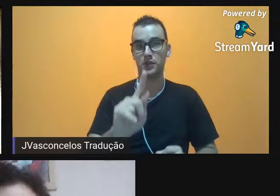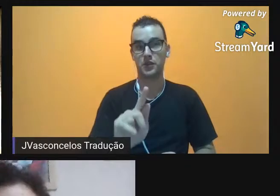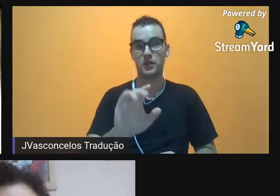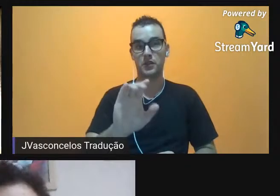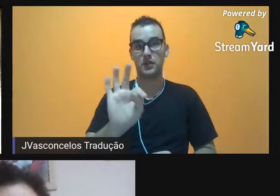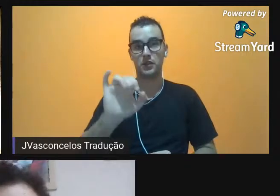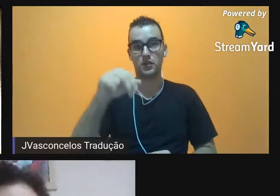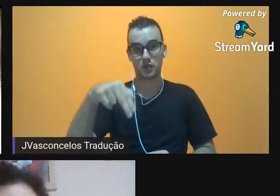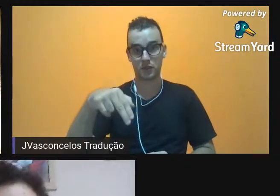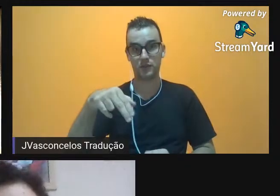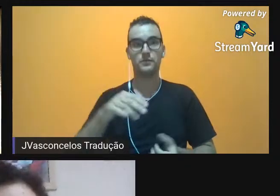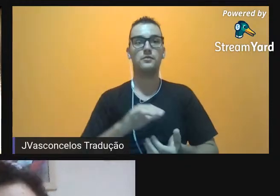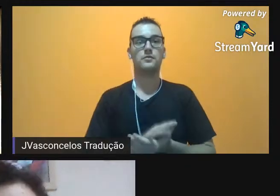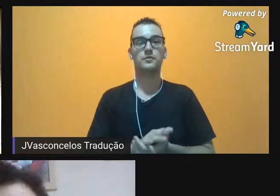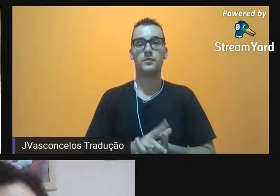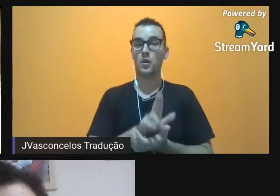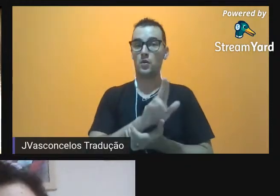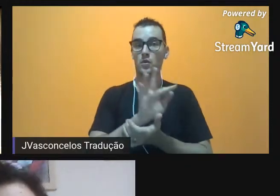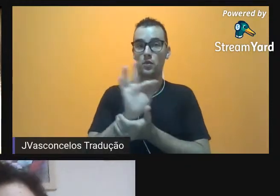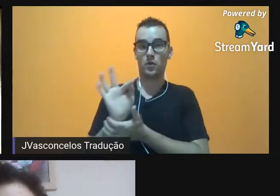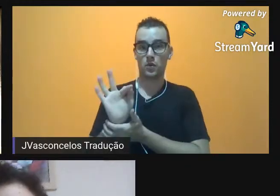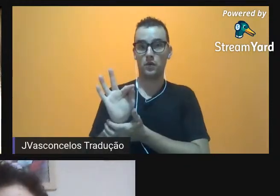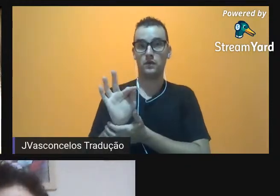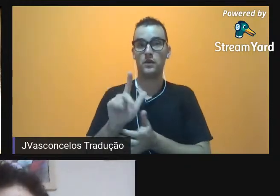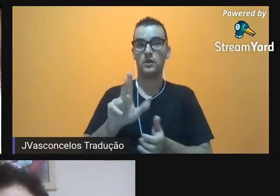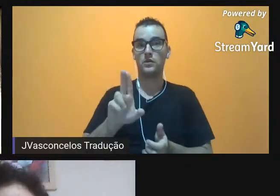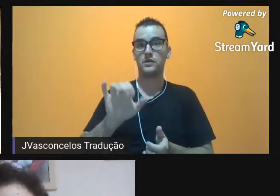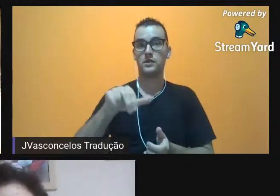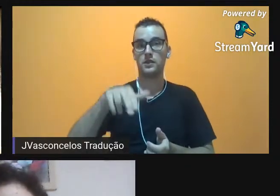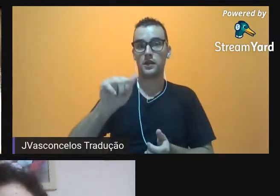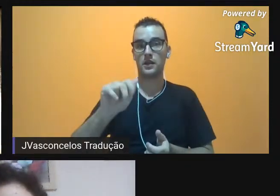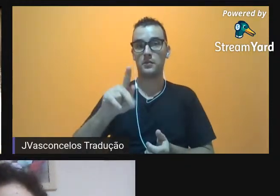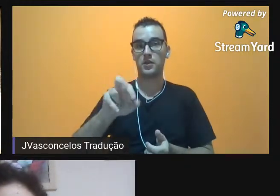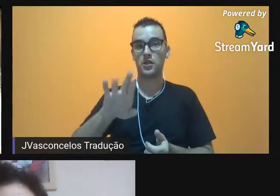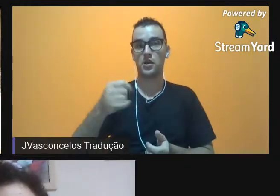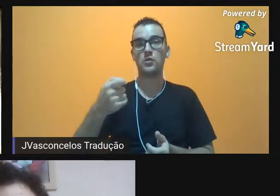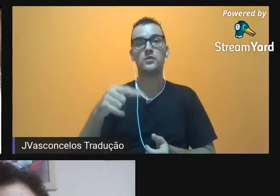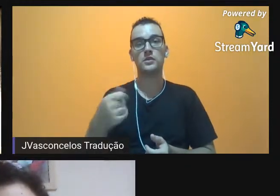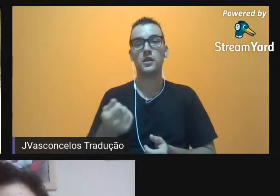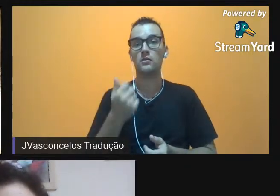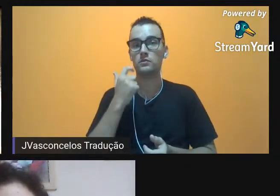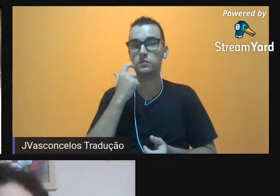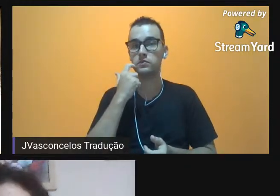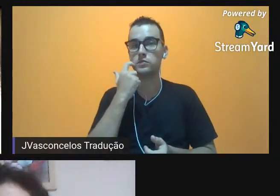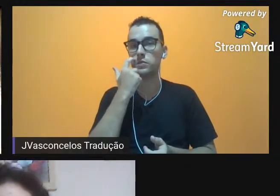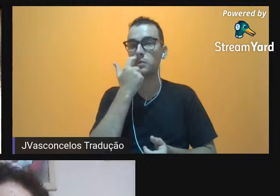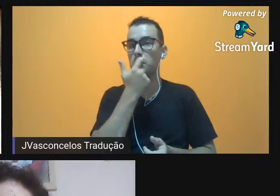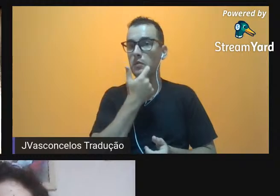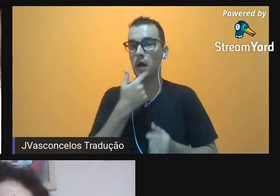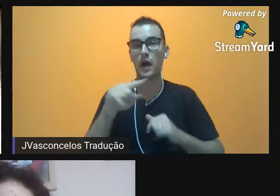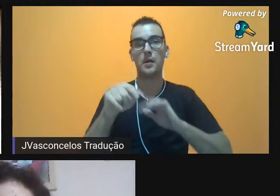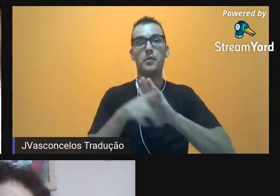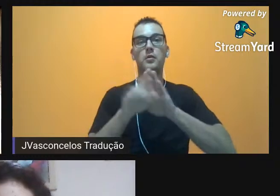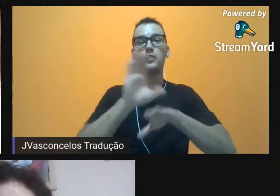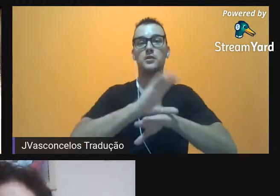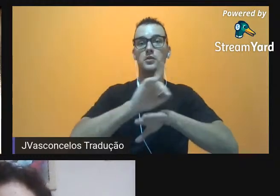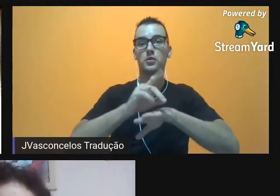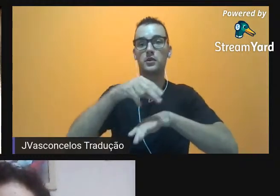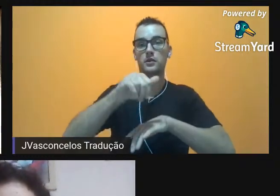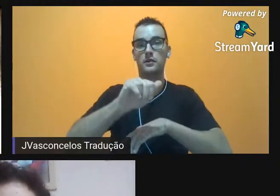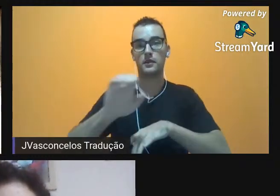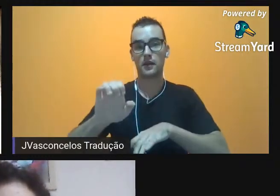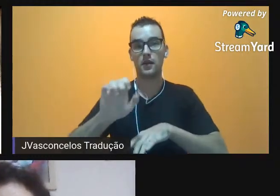Fluminense, PGCETIM-UF, Luciana Perdigão, que é a coordenadora do NAI, Núcleo de Acessibilidade e Inclusão da